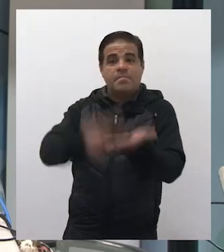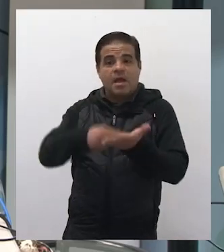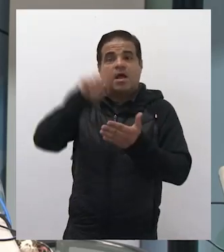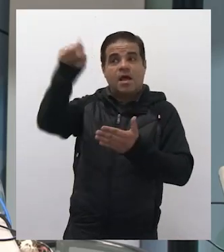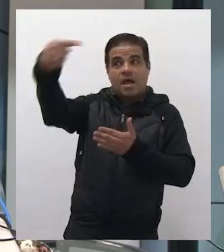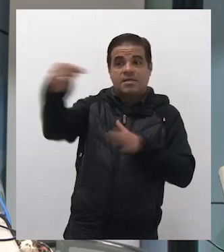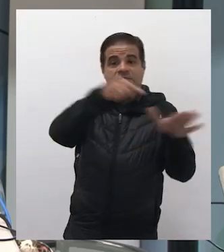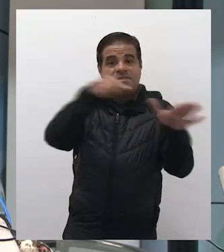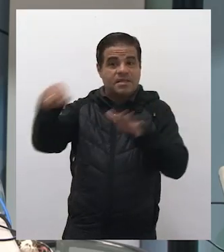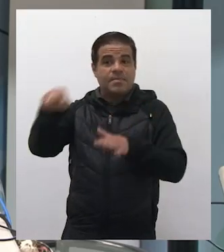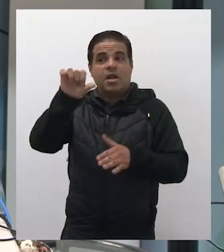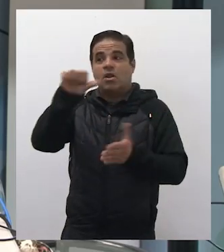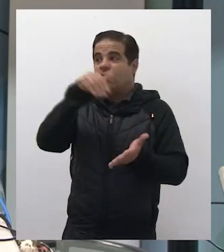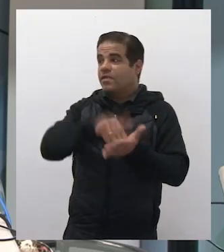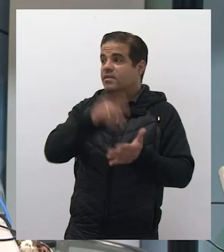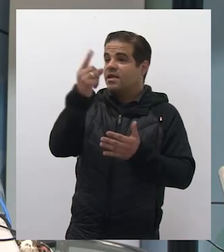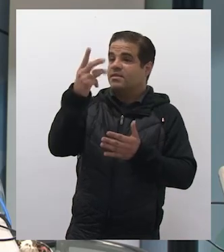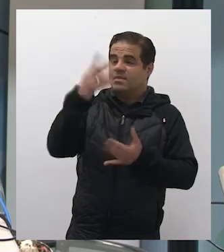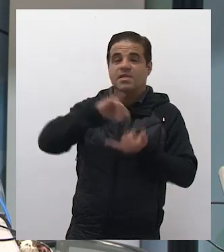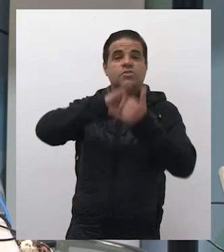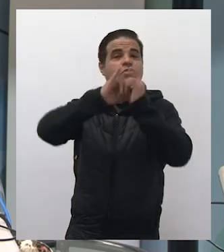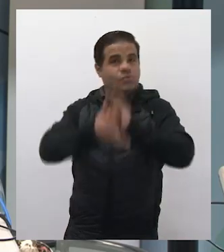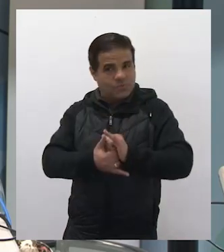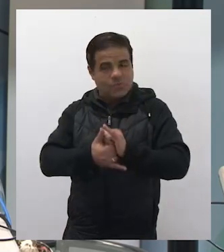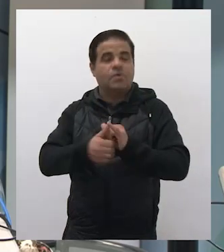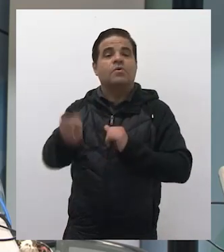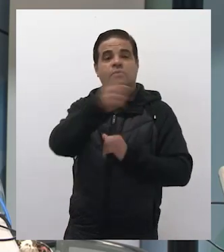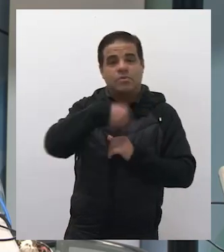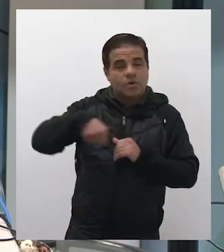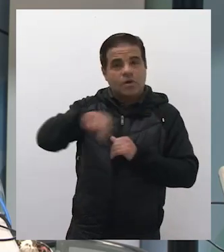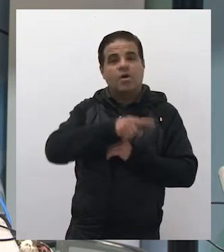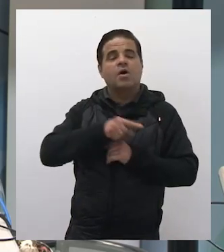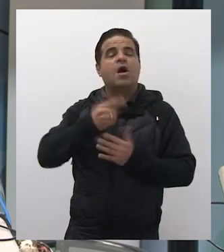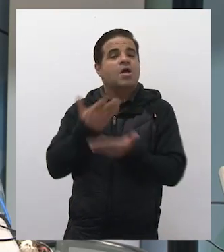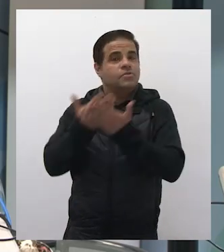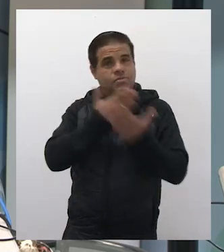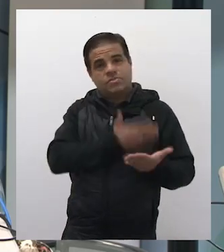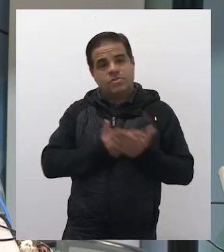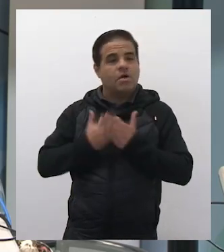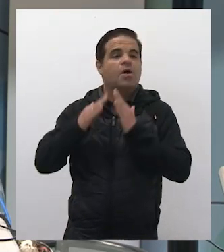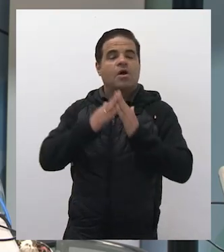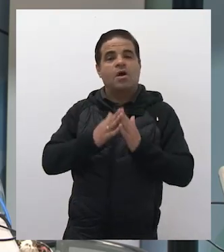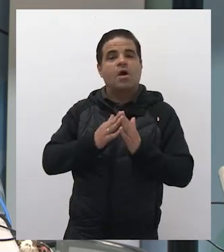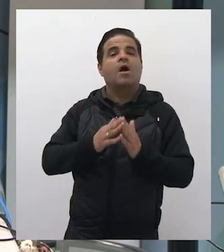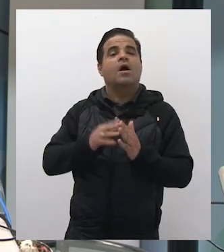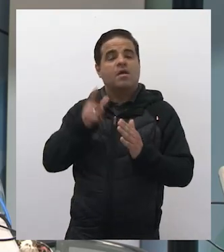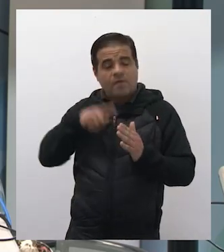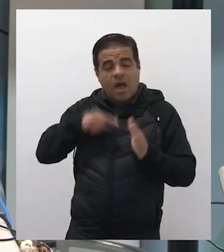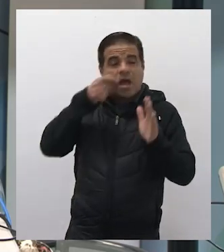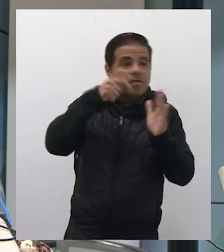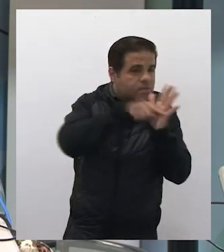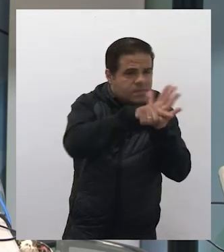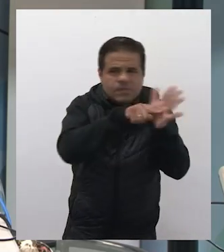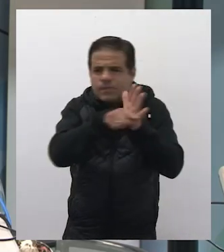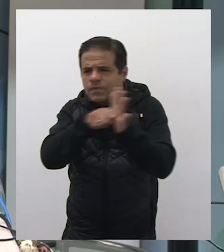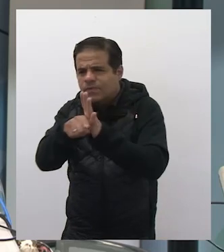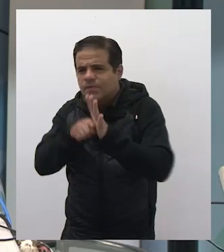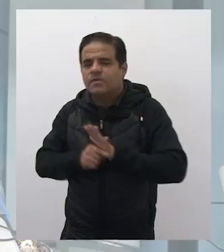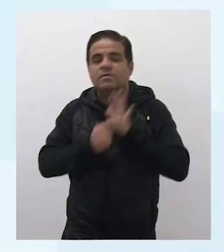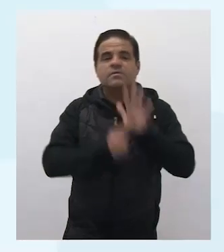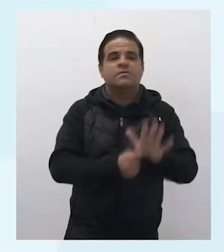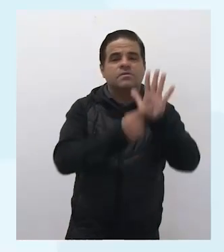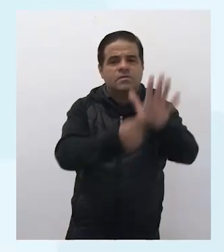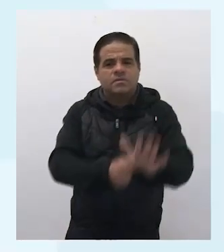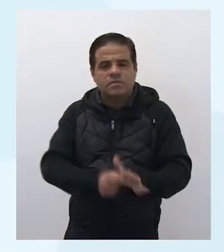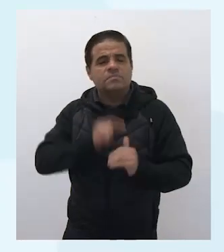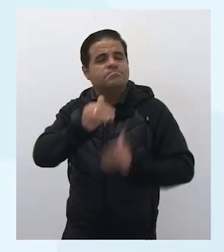de 9 a 13 de julho, onde as escolas farão uma análise dos indicadores de